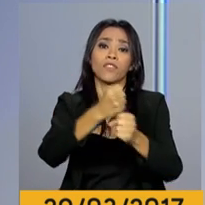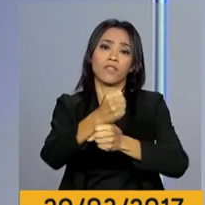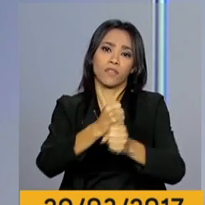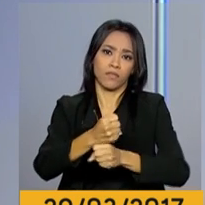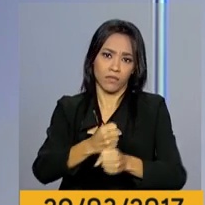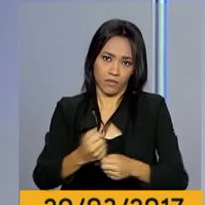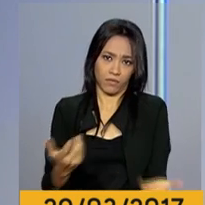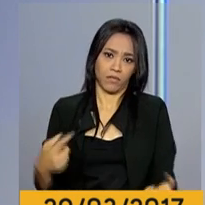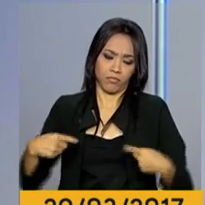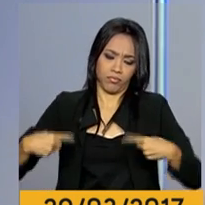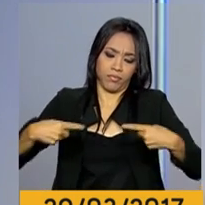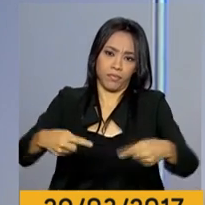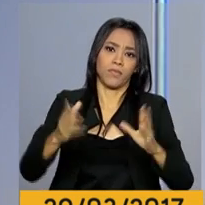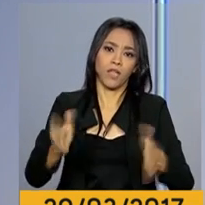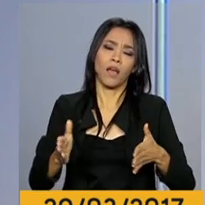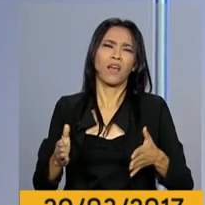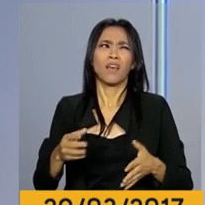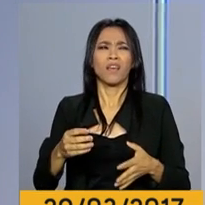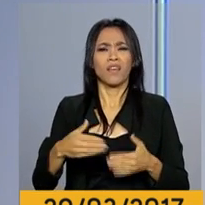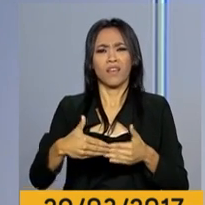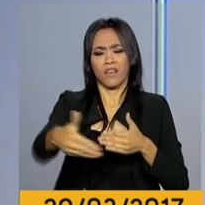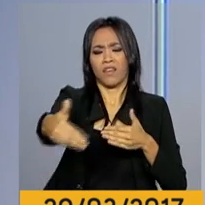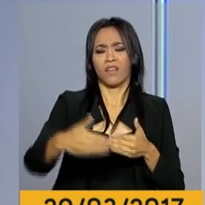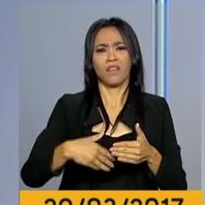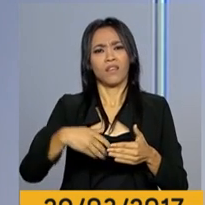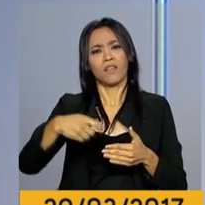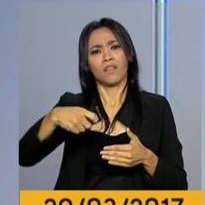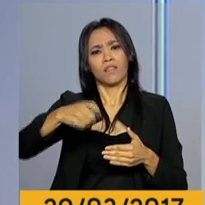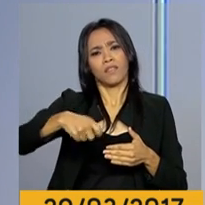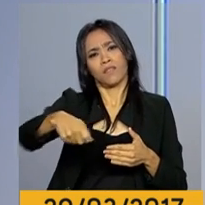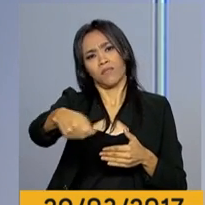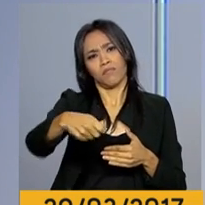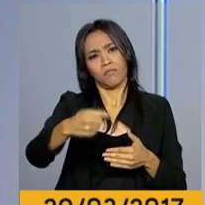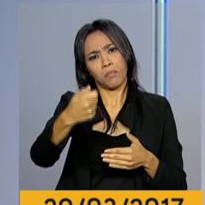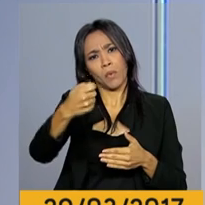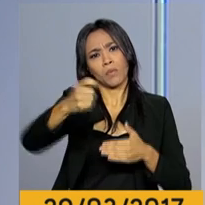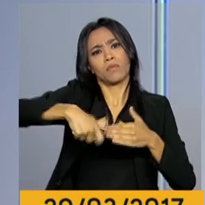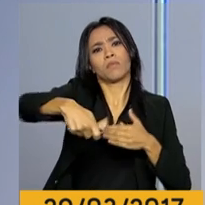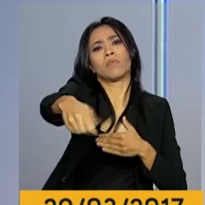meses do ano